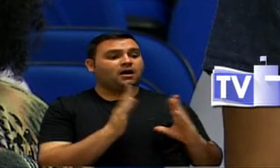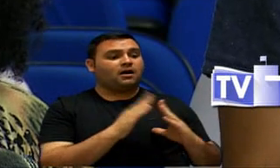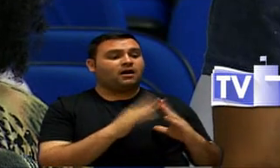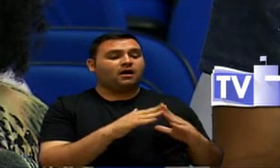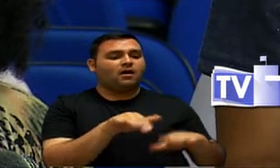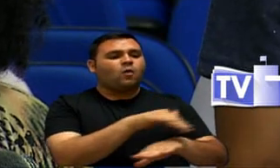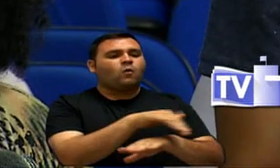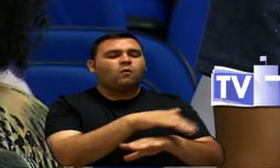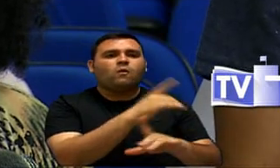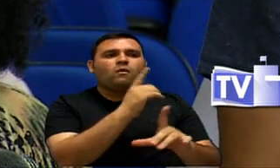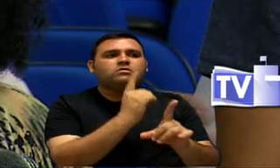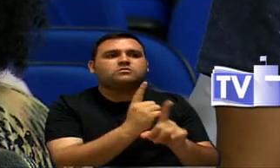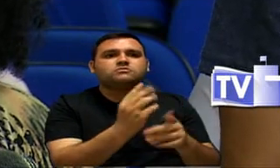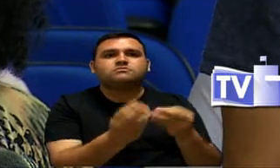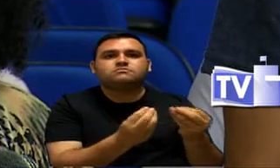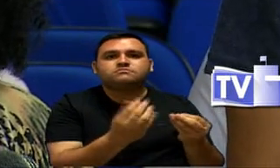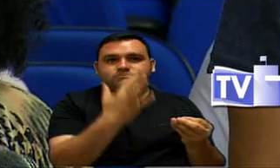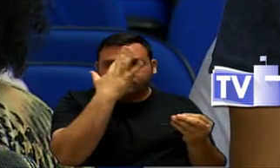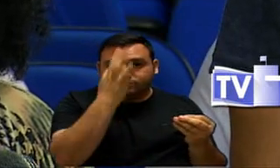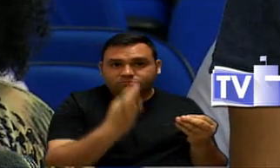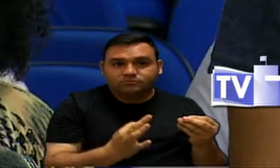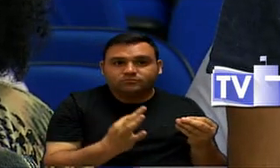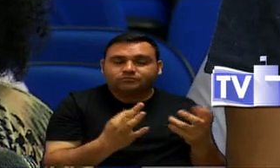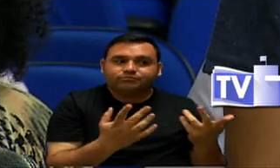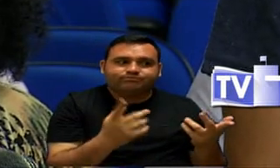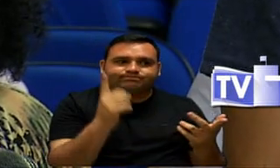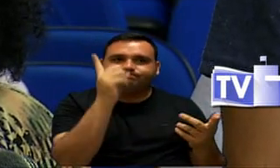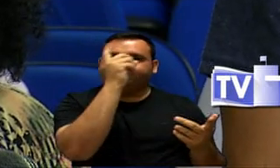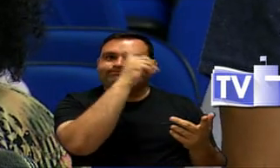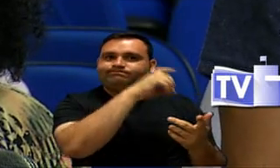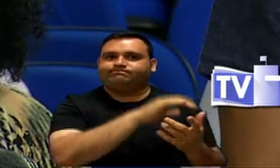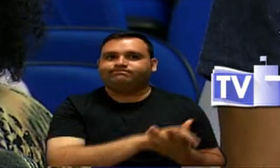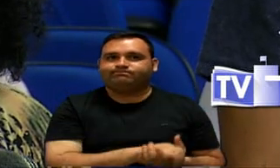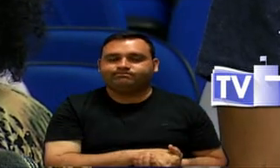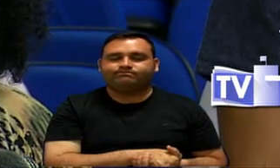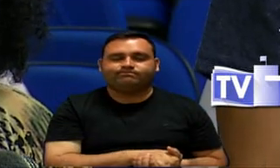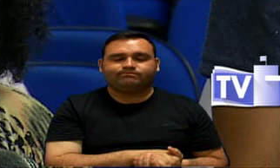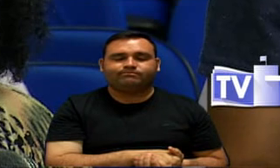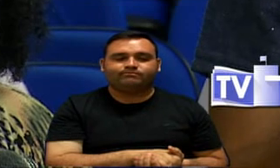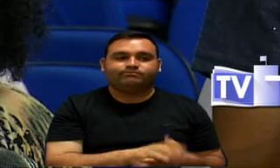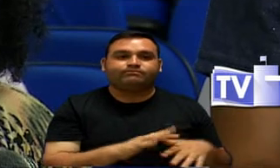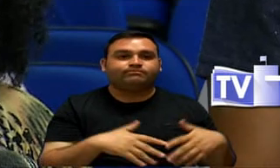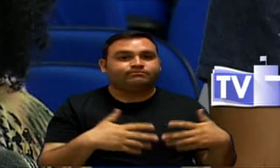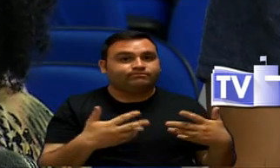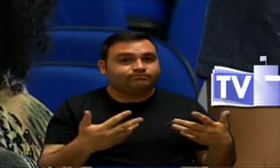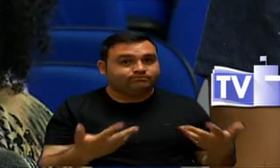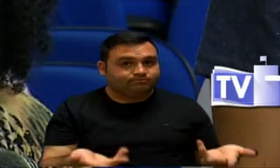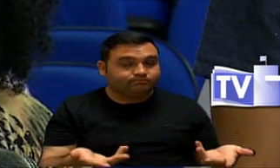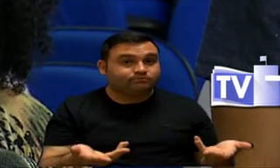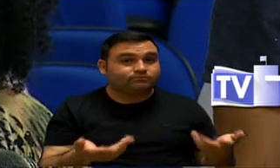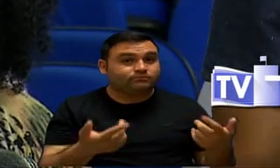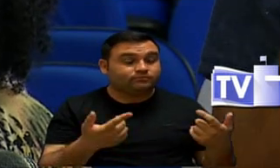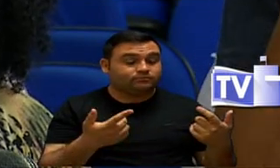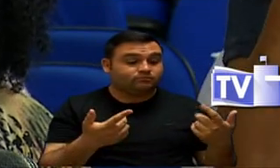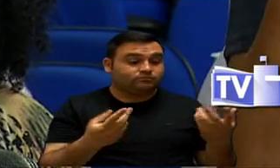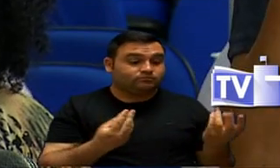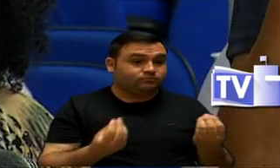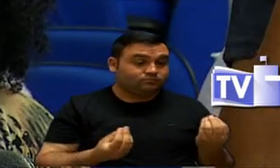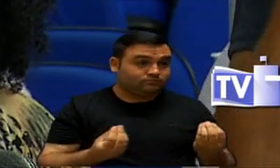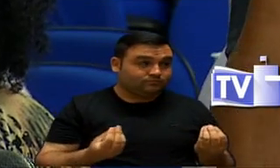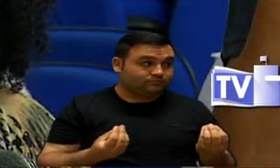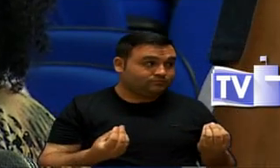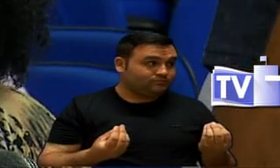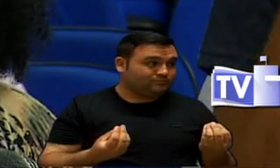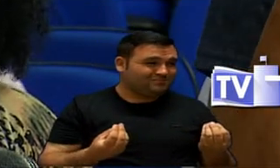e foi difícil. E daí eu tive